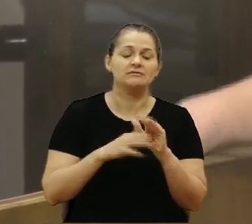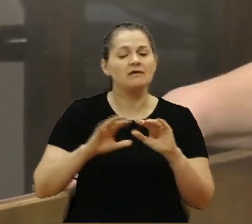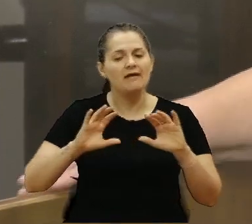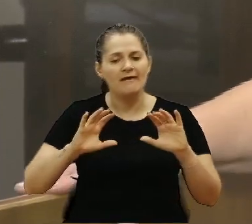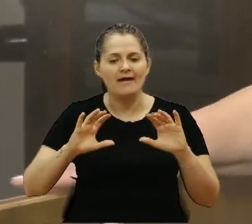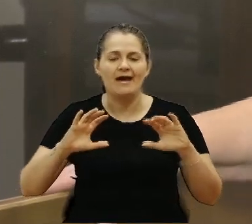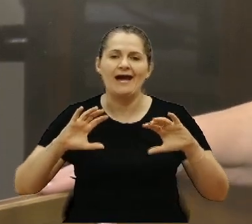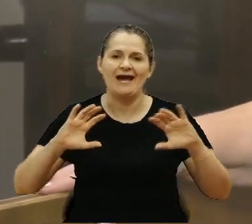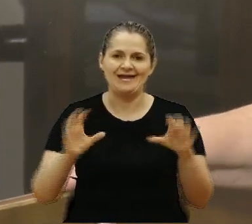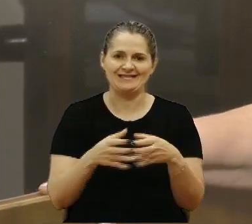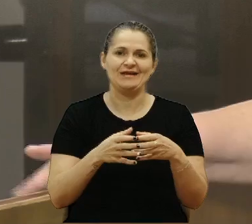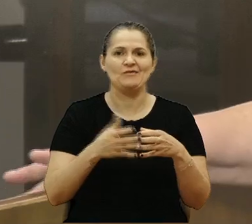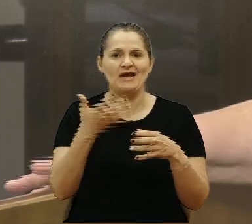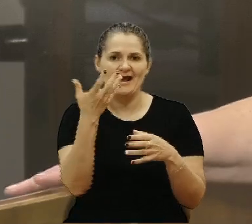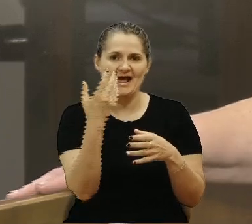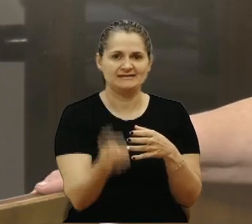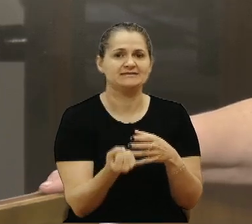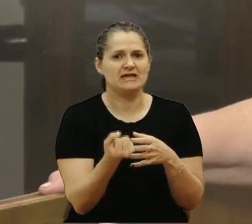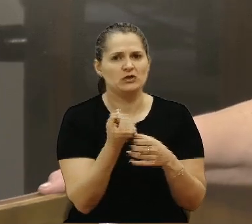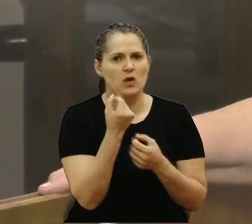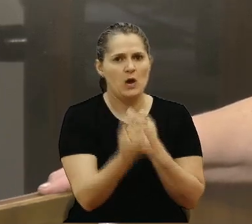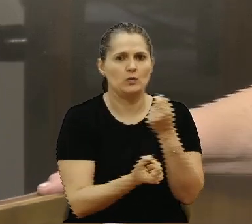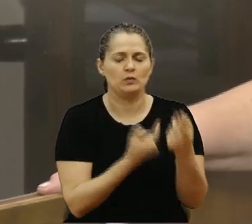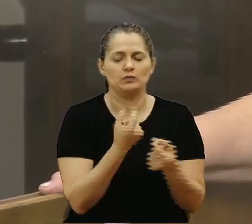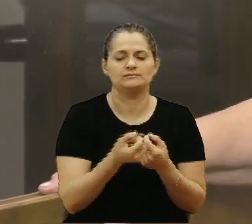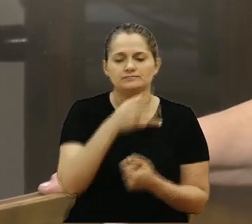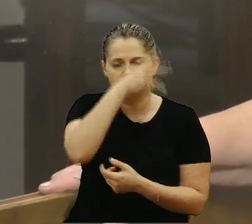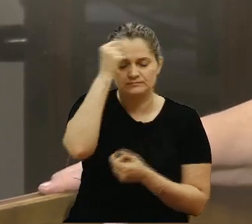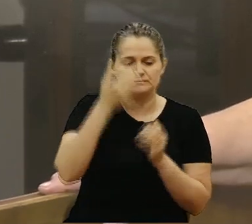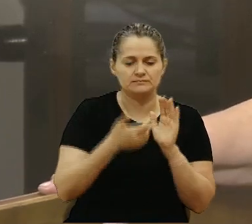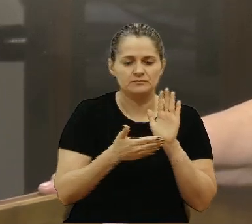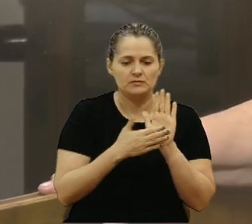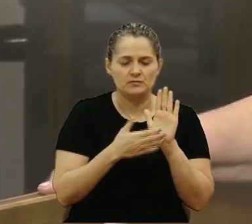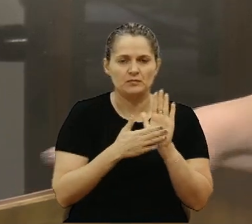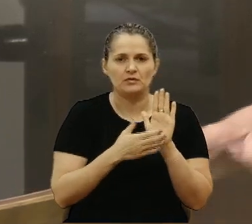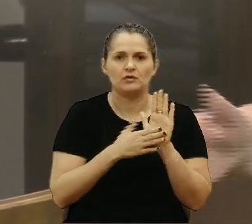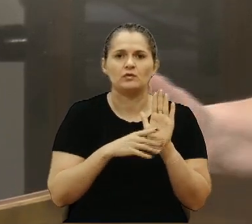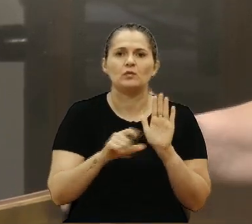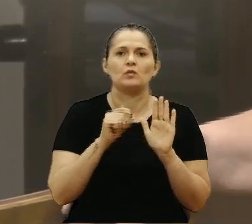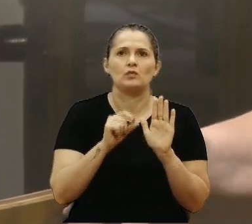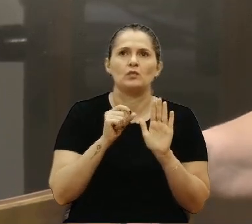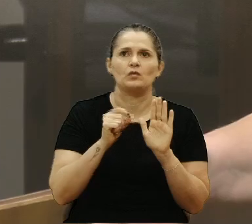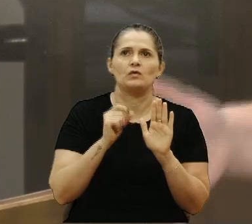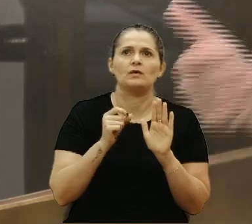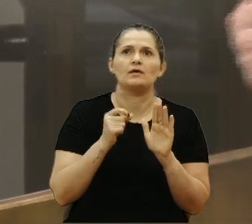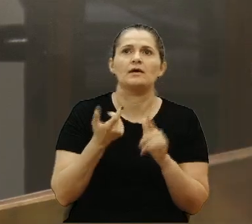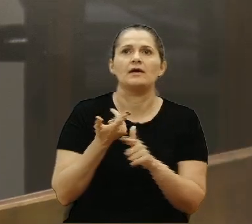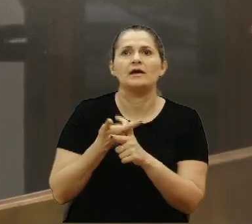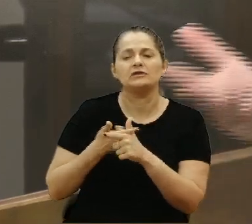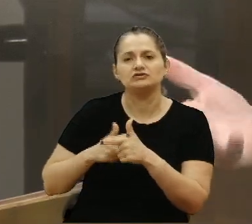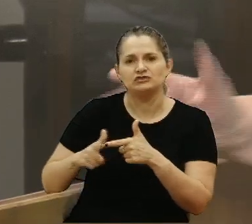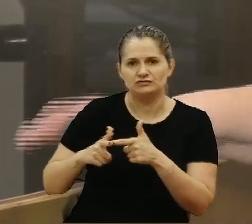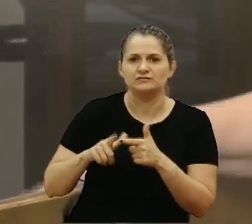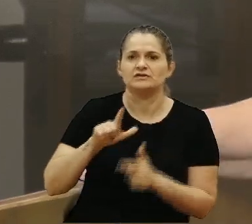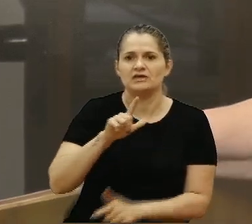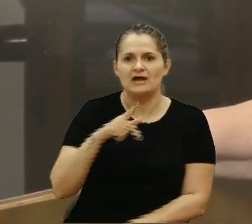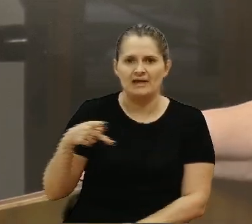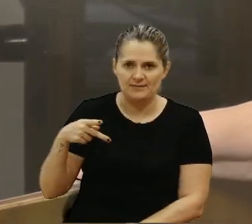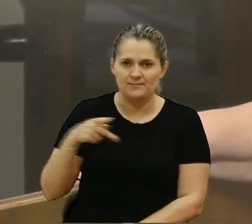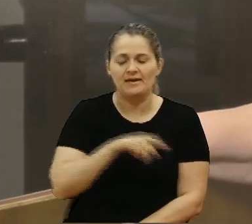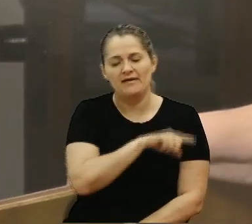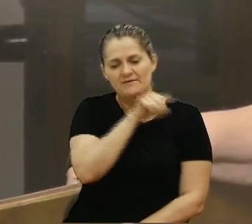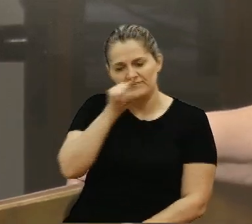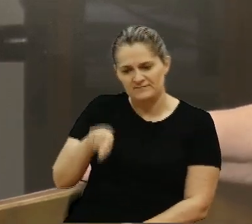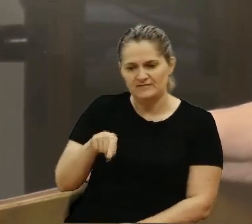aceitou. Então, a Prefeitura apresentou a proposta de fracionar as licenças prêmios, vai vir para cá